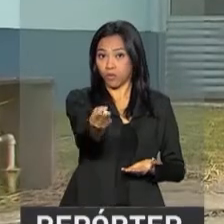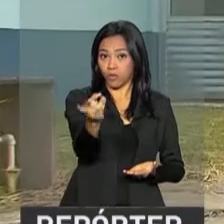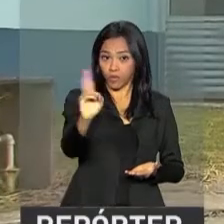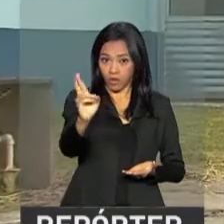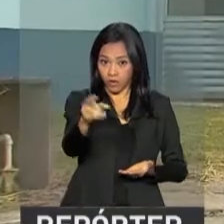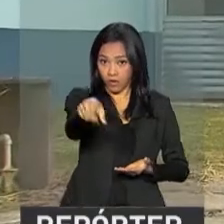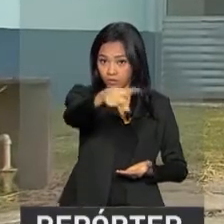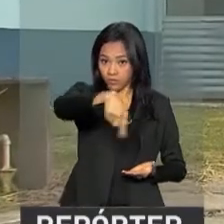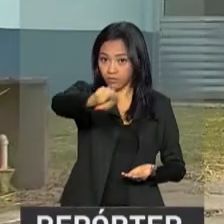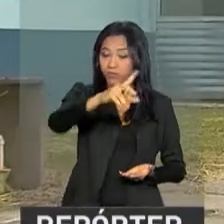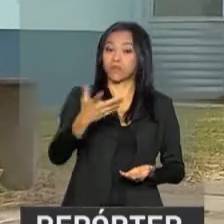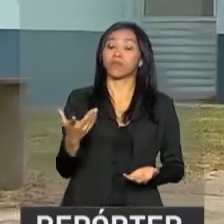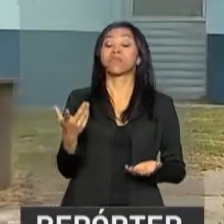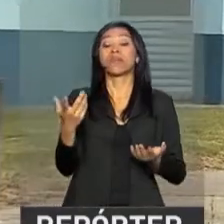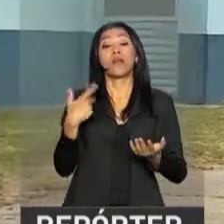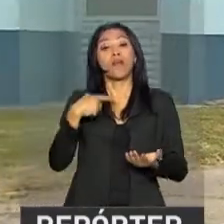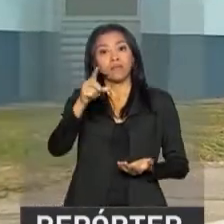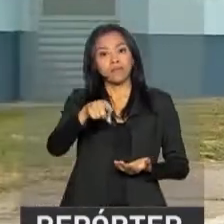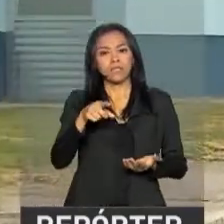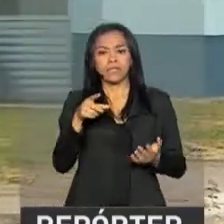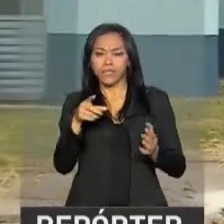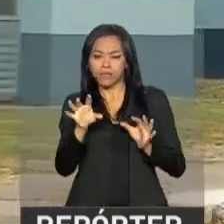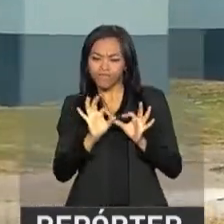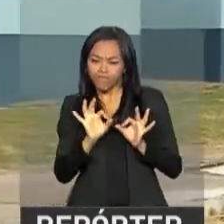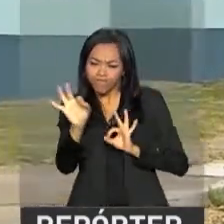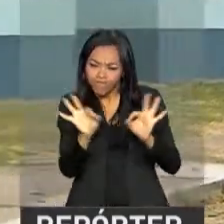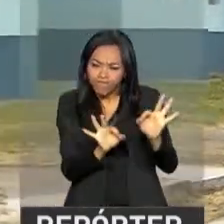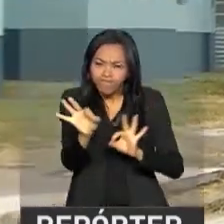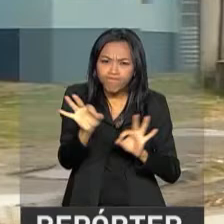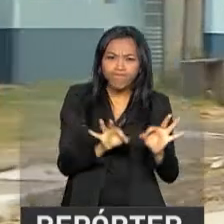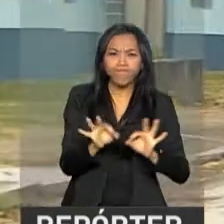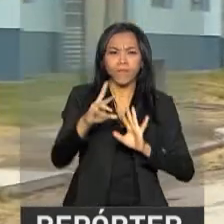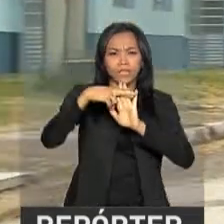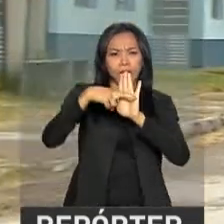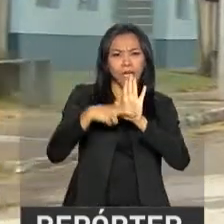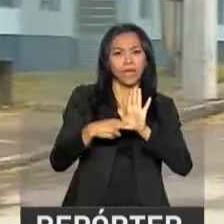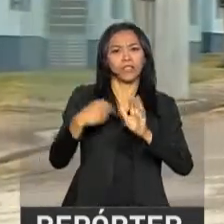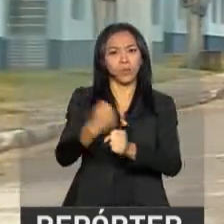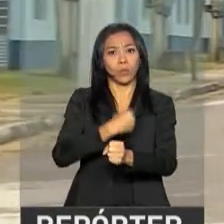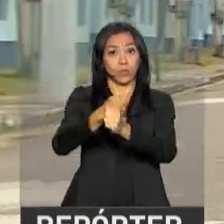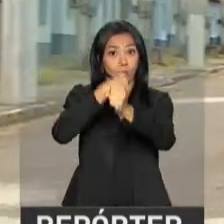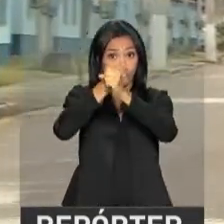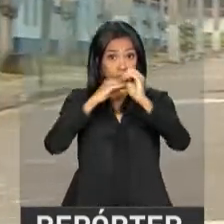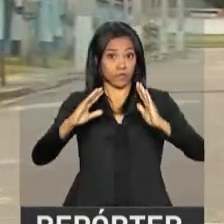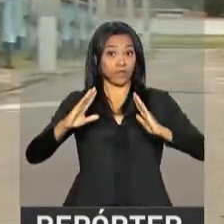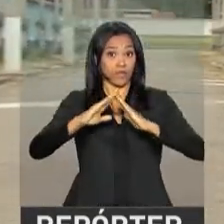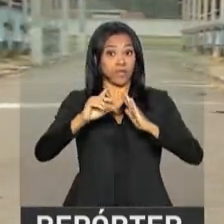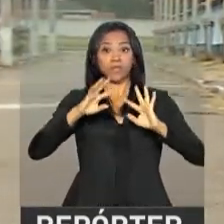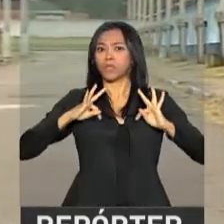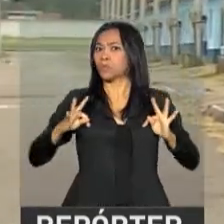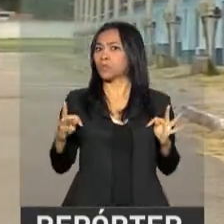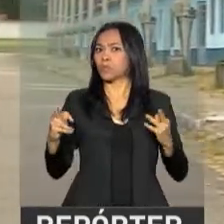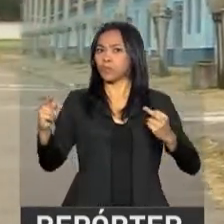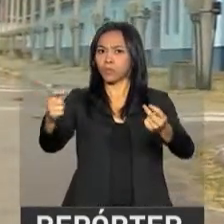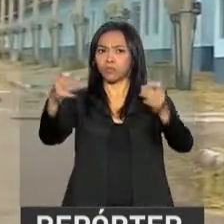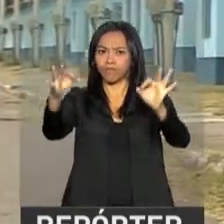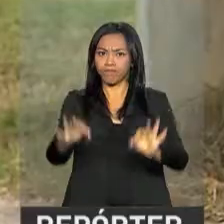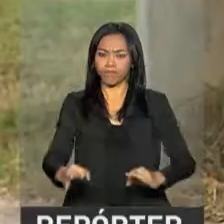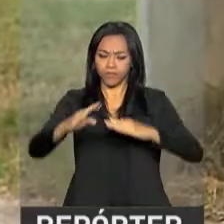atendendo às exigências de qualidade do minha casa minha vida o residencial nice tem infraestrutura completa